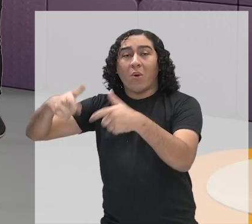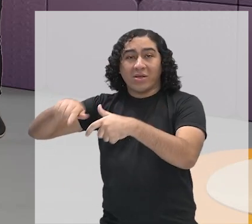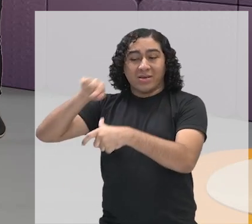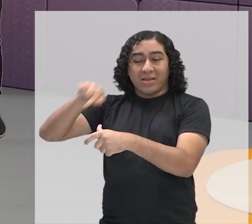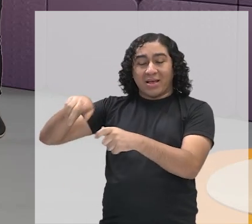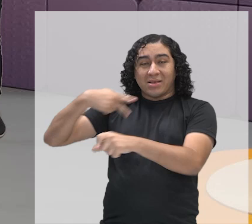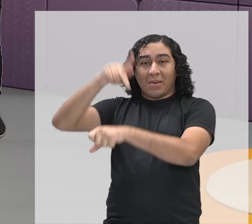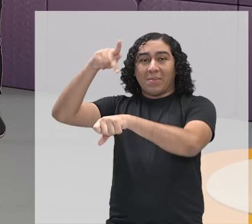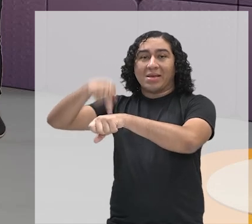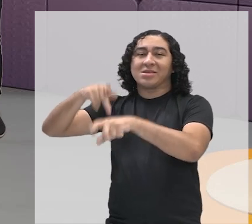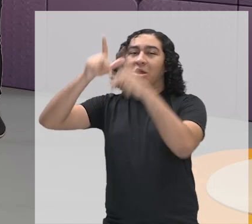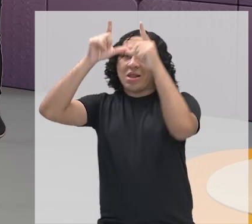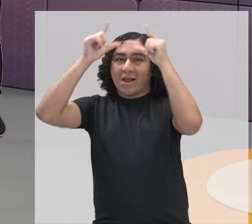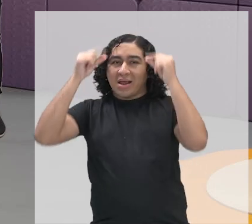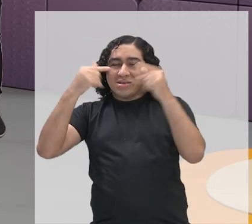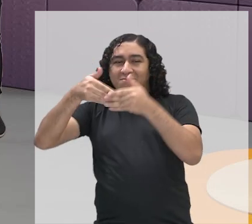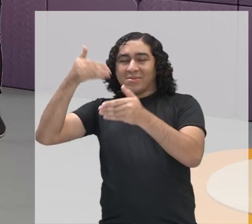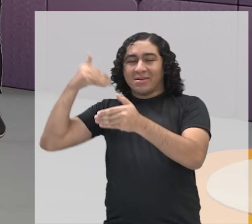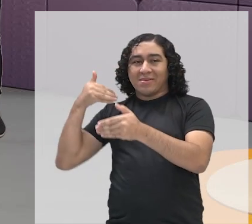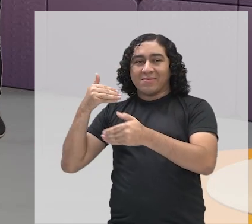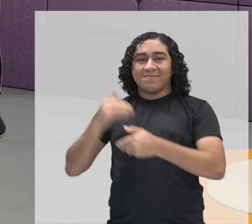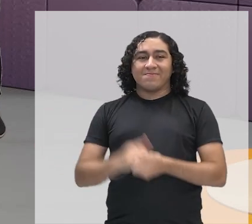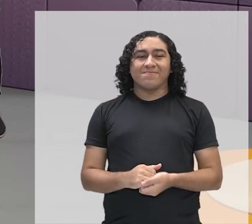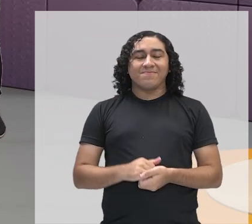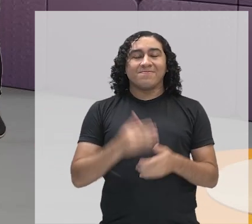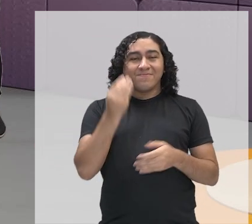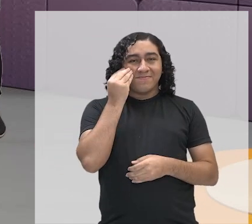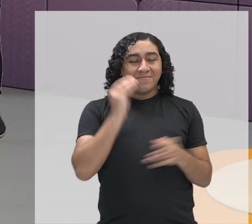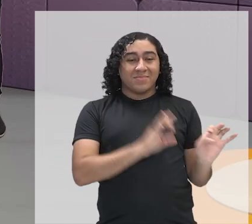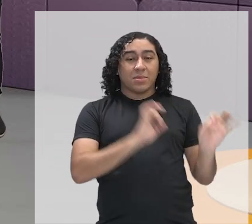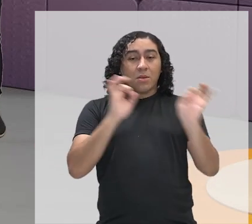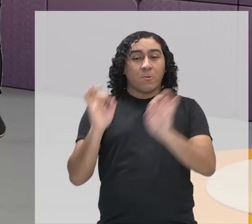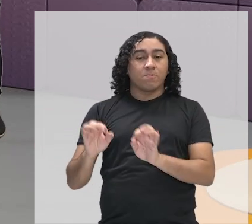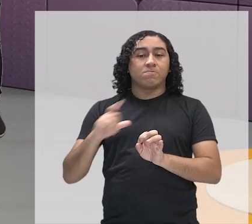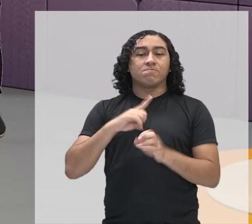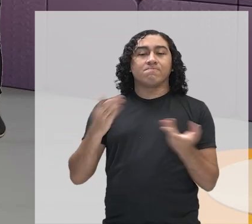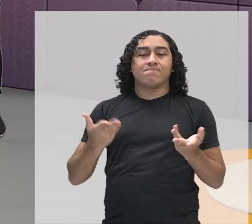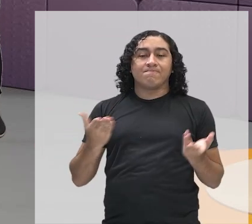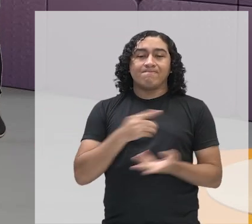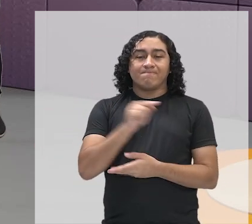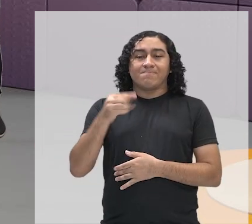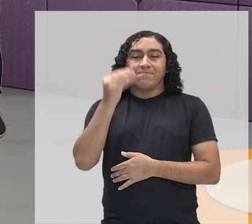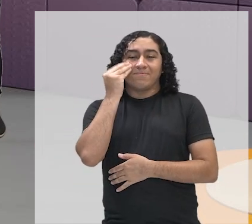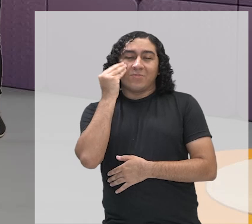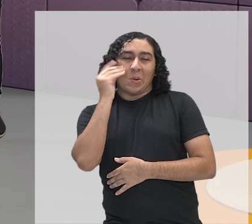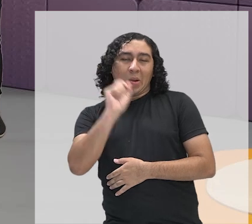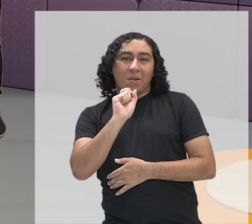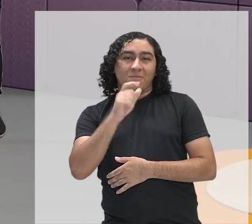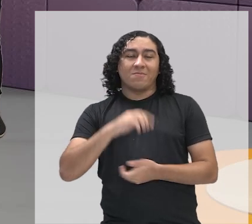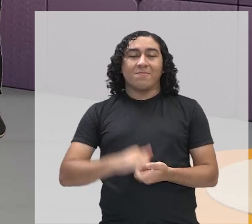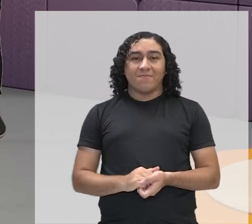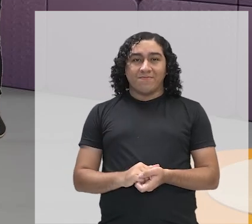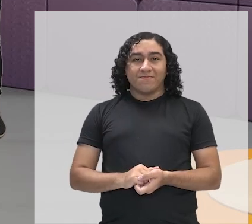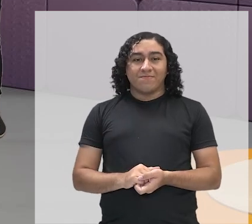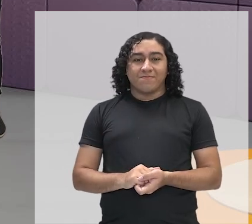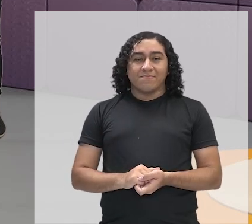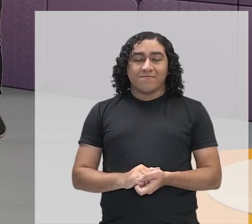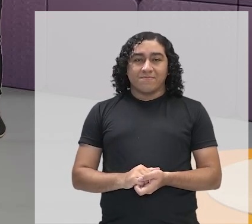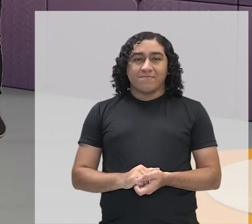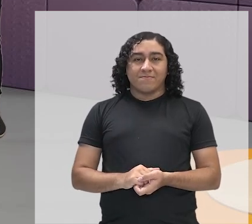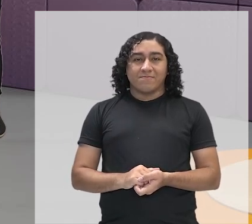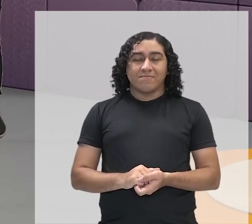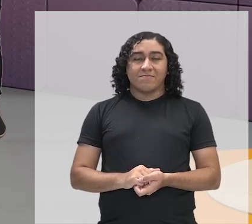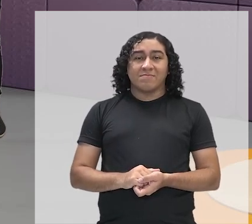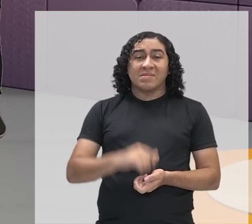Grécia Antiga. Acompanha ali comigo, olha só, nós temos, então, agora para vocês um mapinha de onde ficava aí